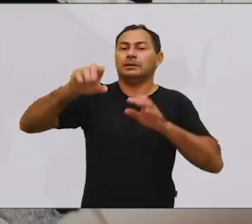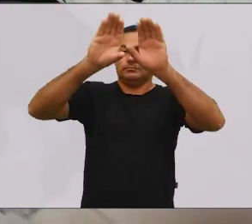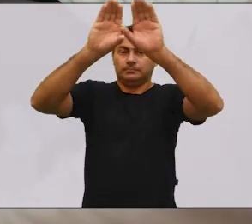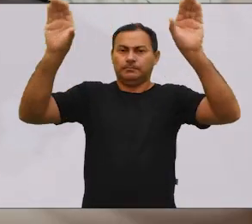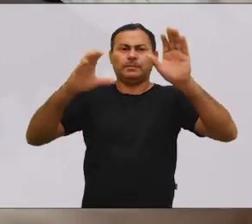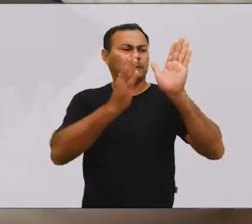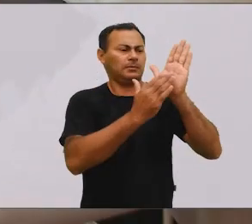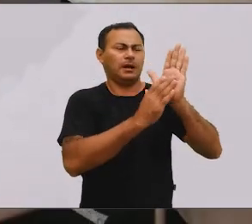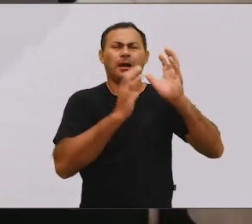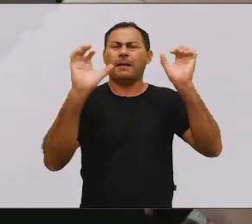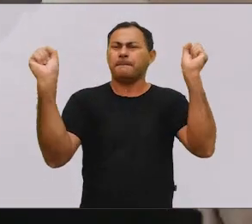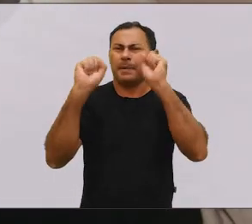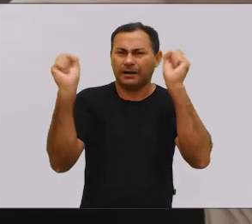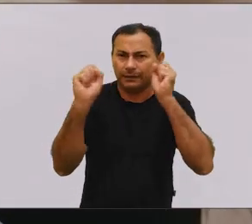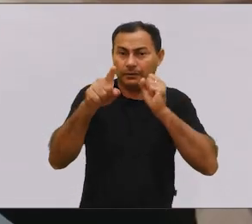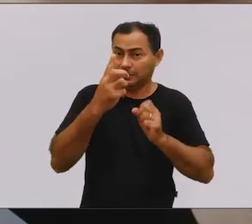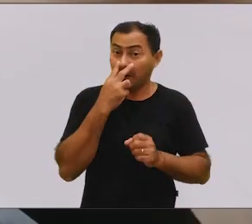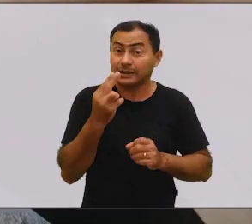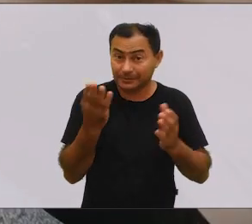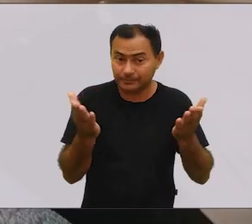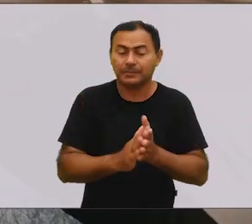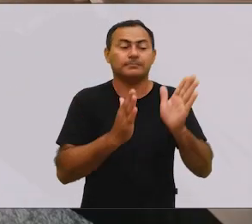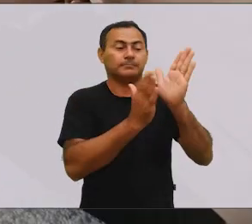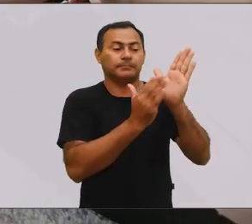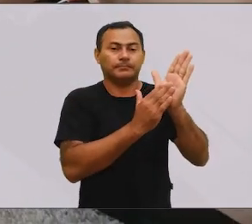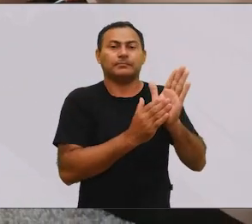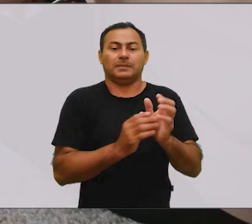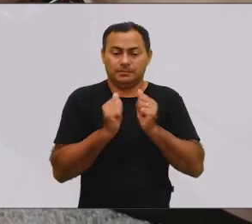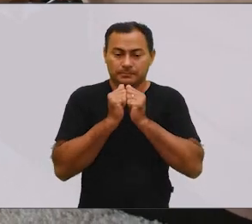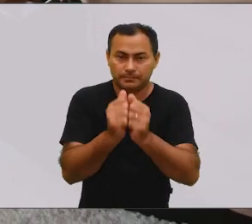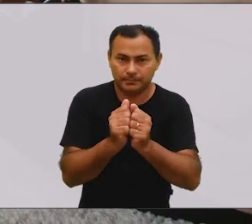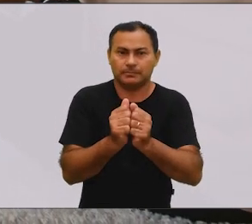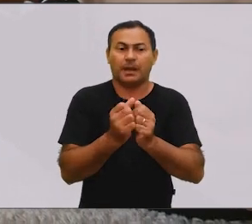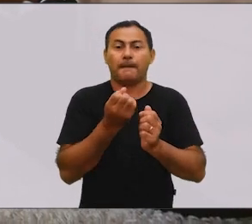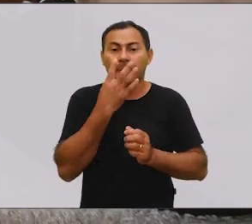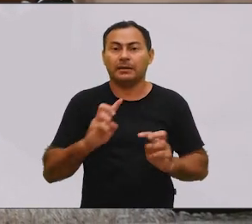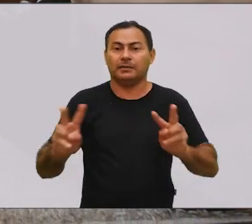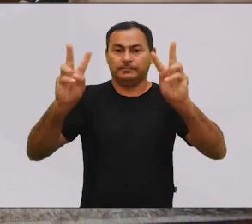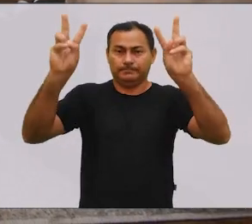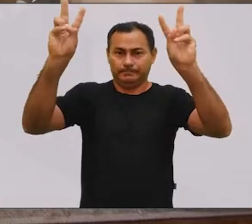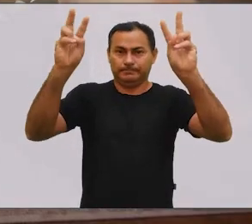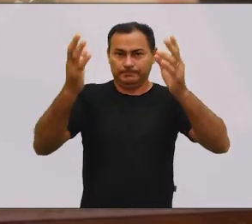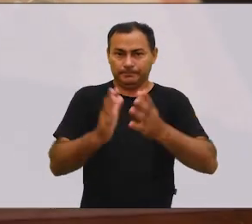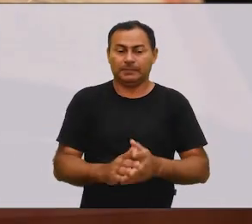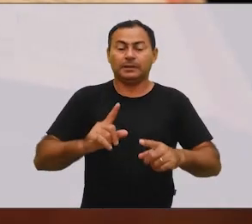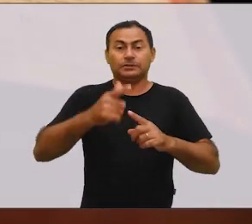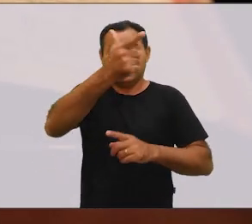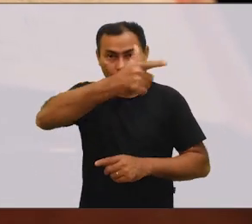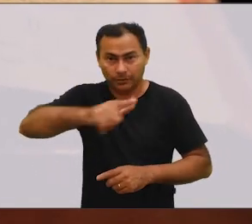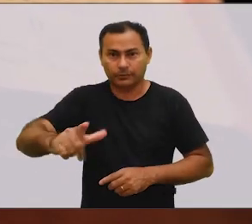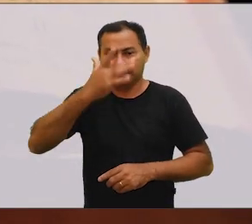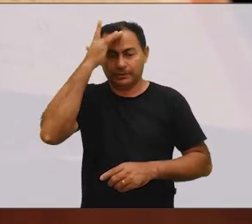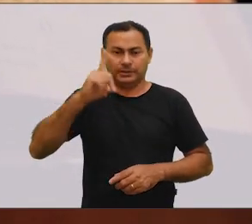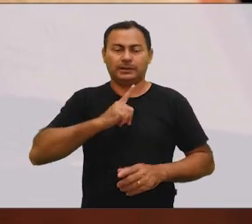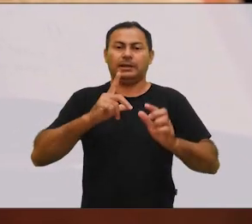céus. Que promessas maravilhosas, você não acha? São as promessas que acompanham as bem-aventuranças. Mais uma vez,